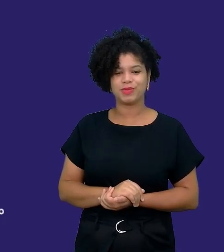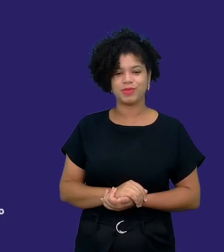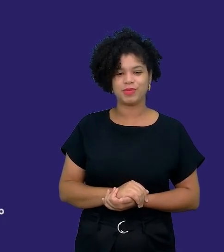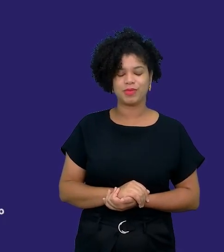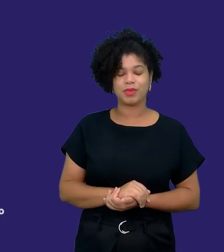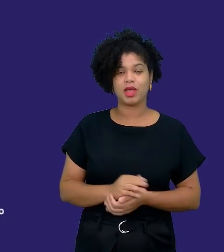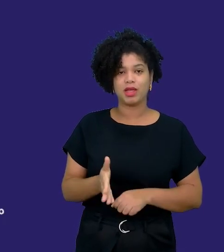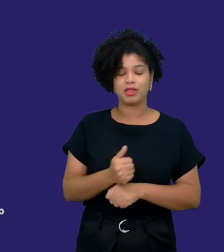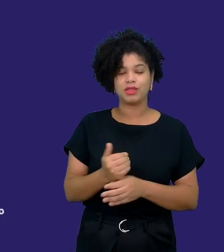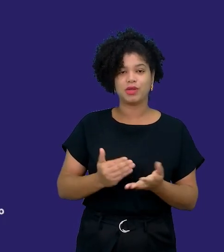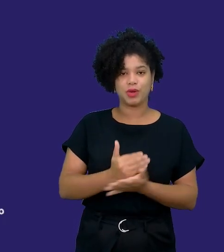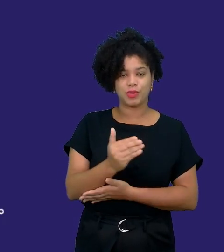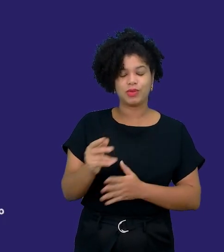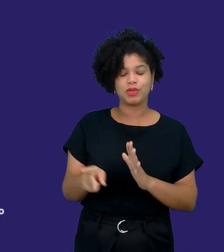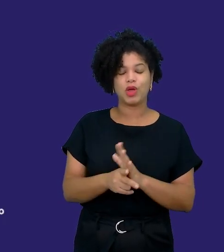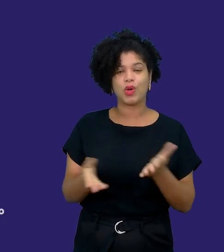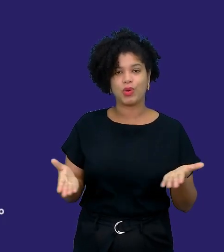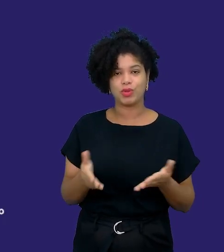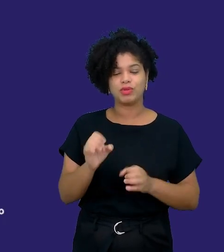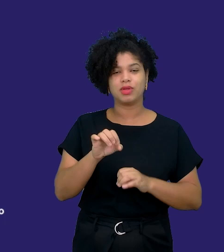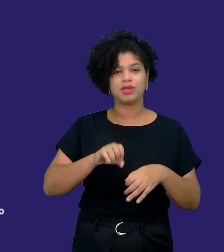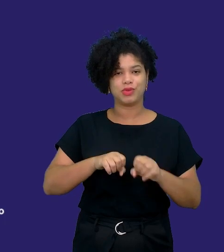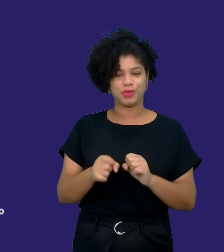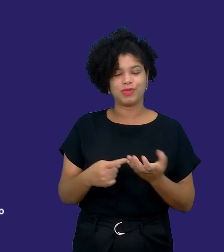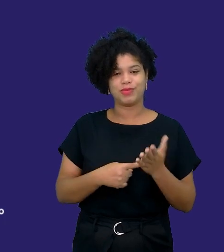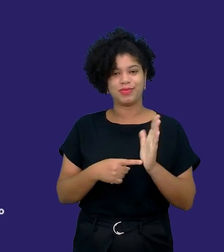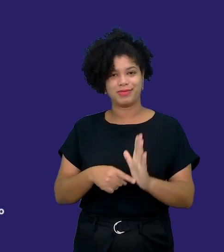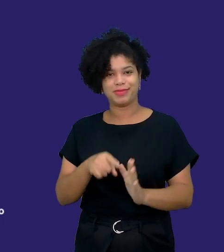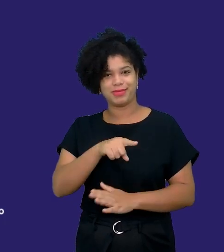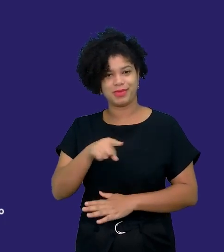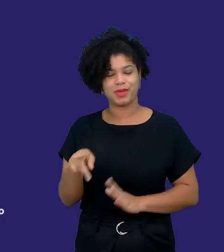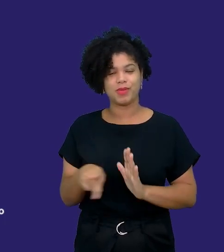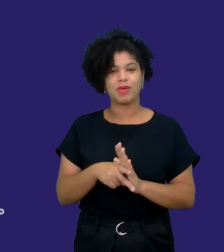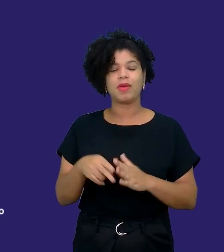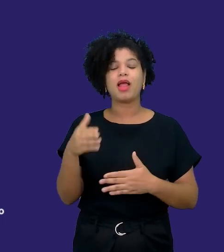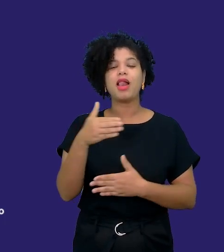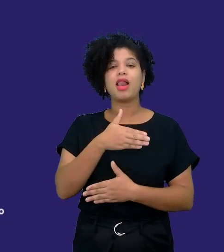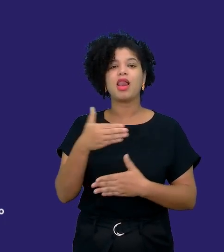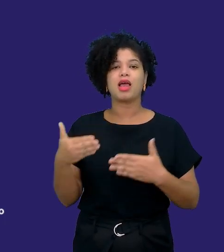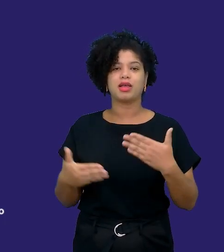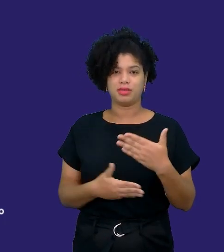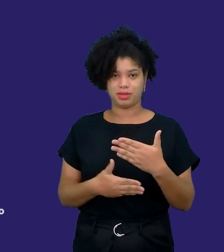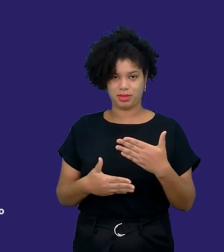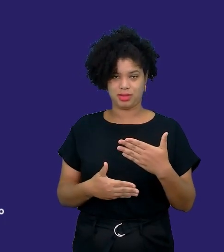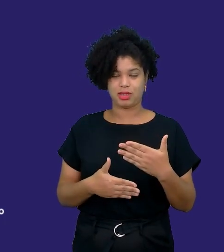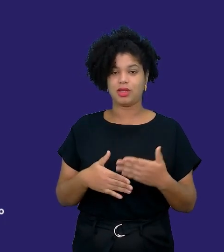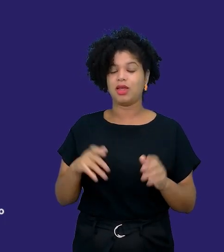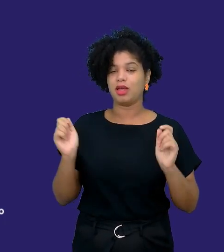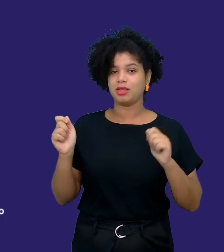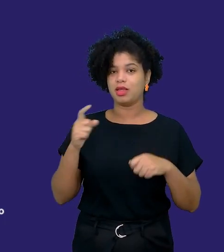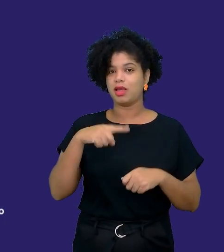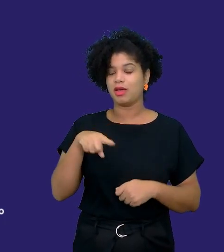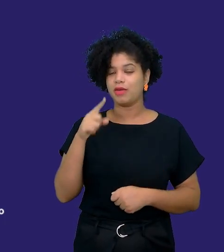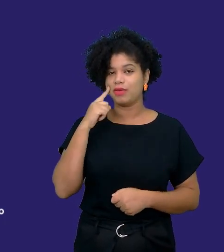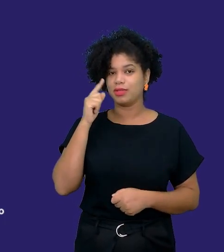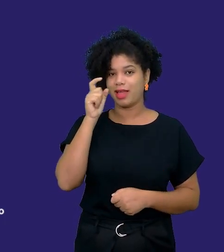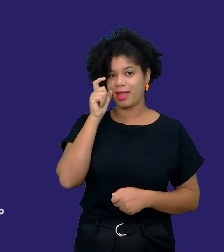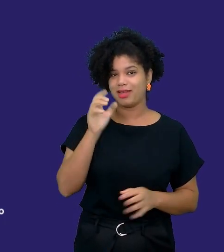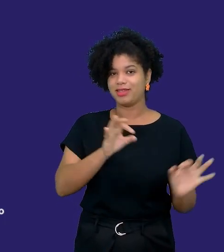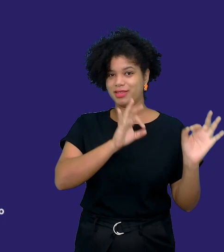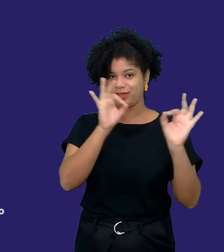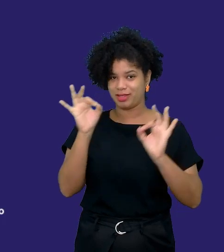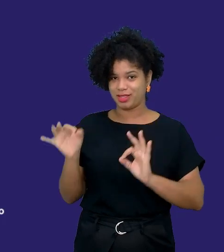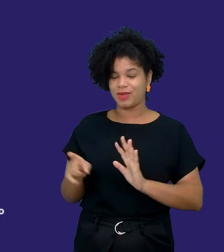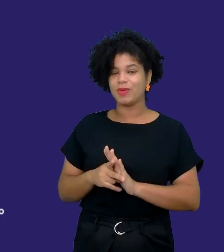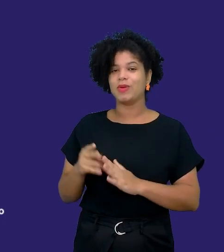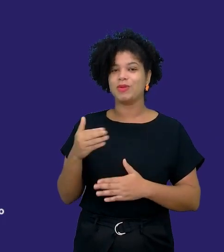Bom, antes de iniciarmos a nossa formação, a gente sempre apresenta aqui essa tela, gente, para que vocês possam, né, quando vocês estiverem aí com o